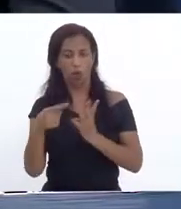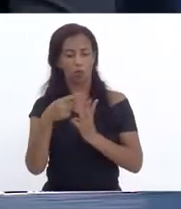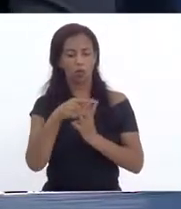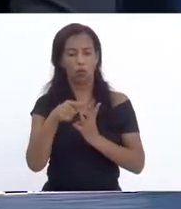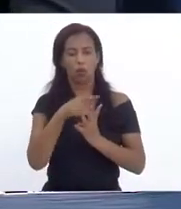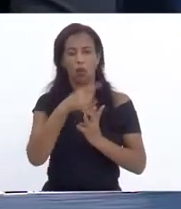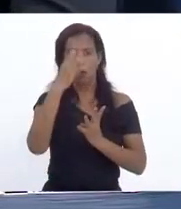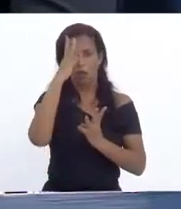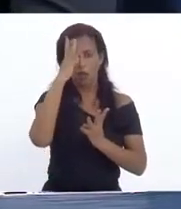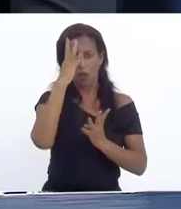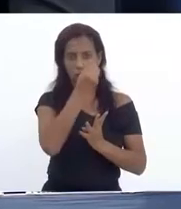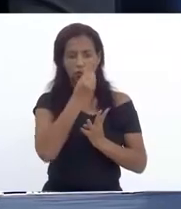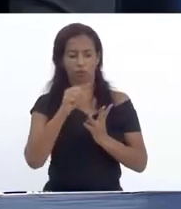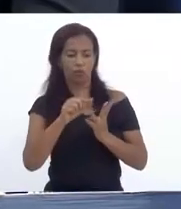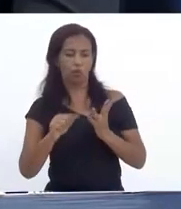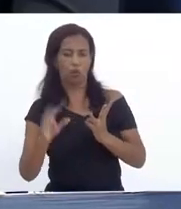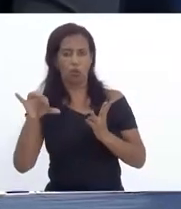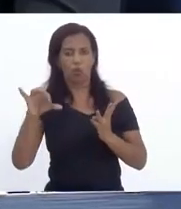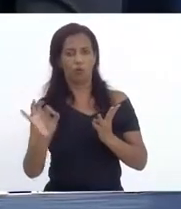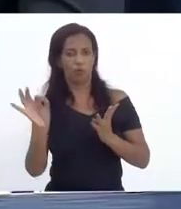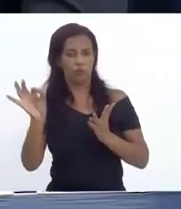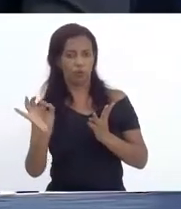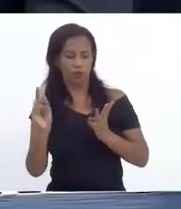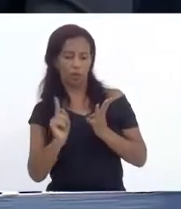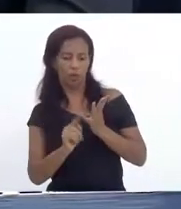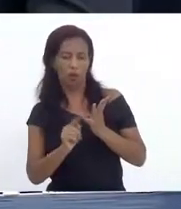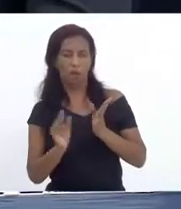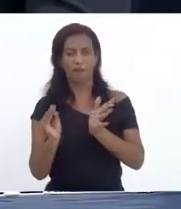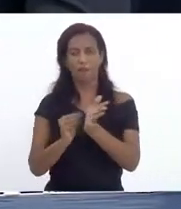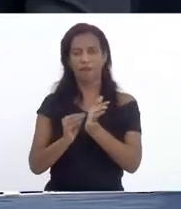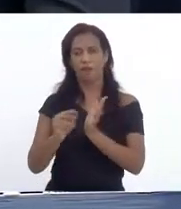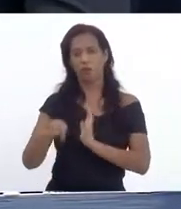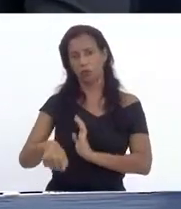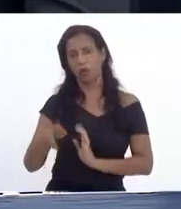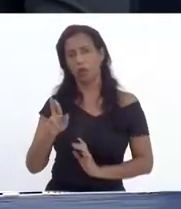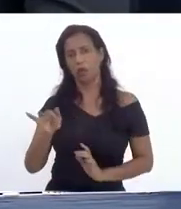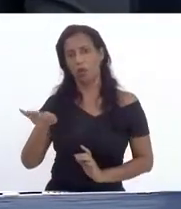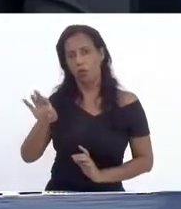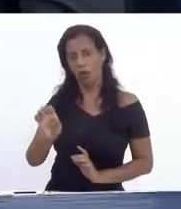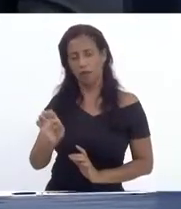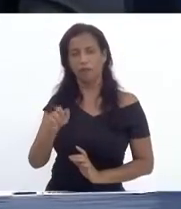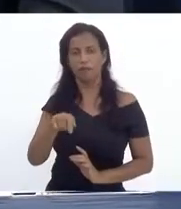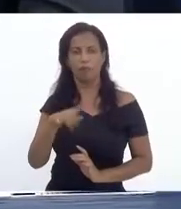duas 90%, e a quarta depende mais também aqui da UENF